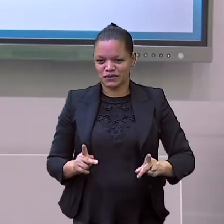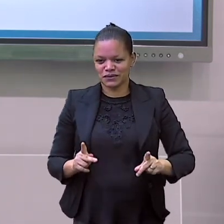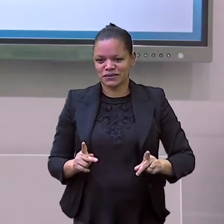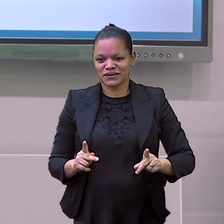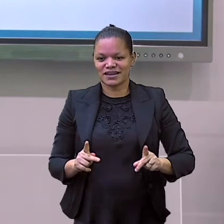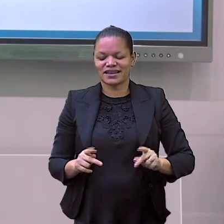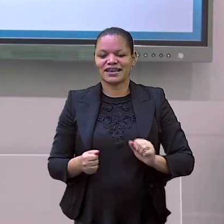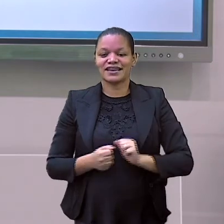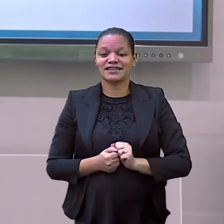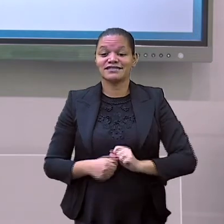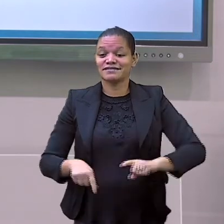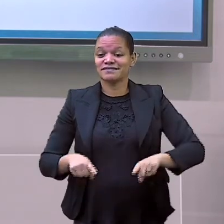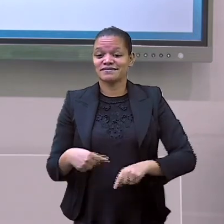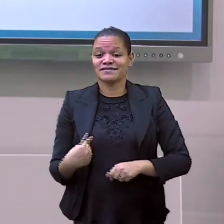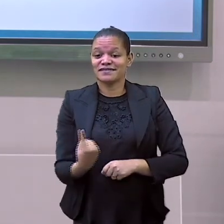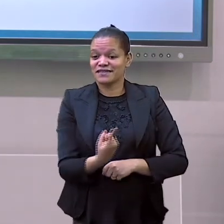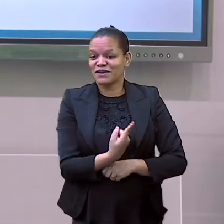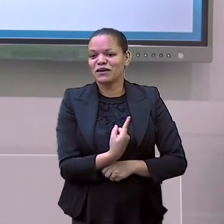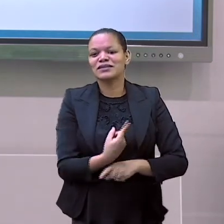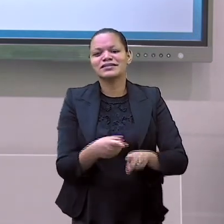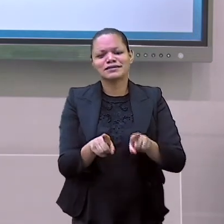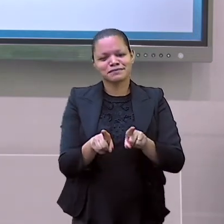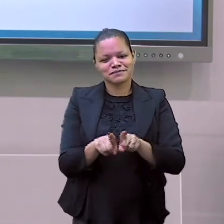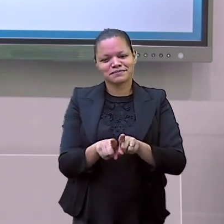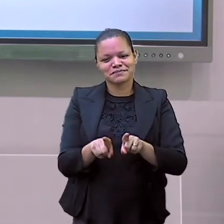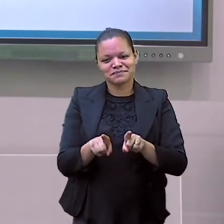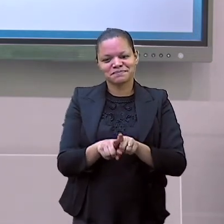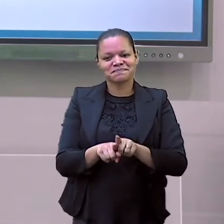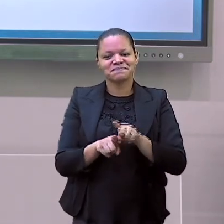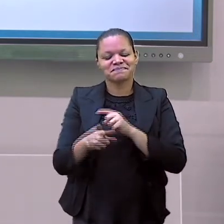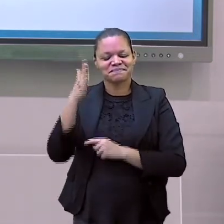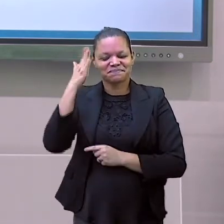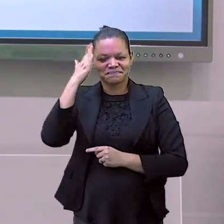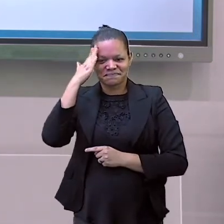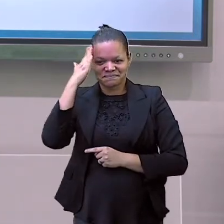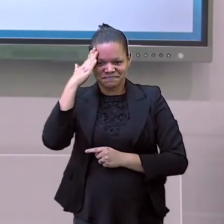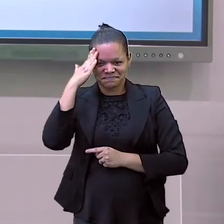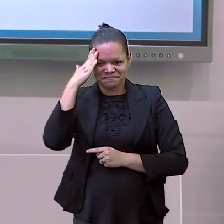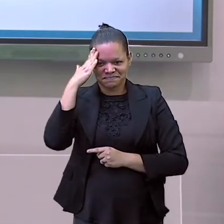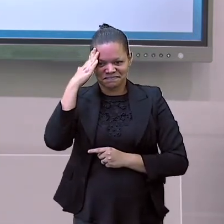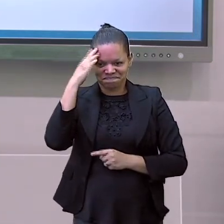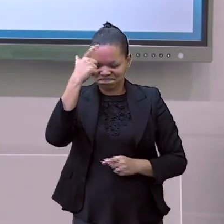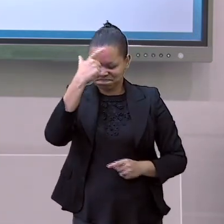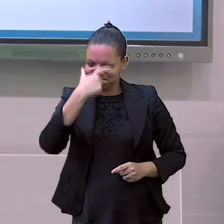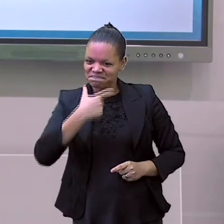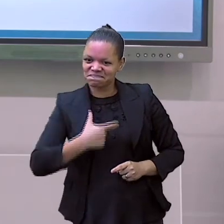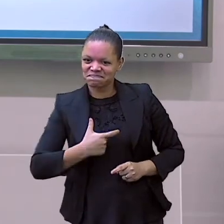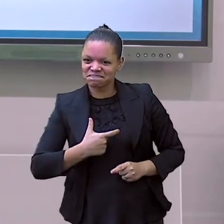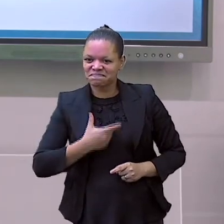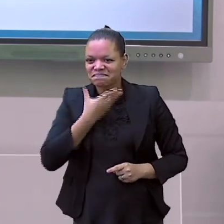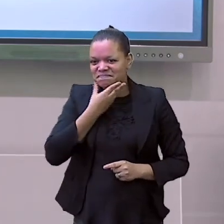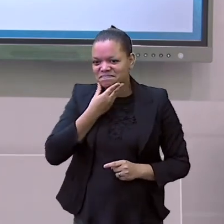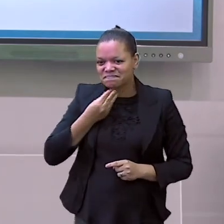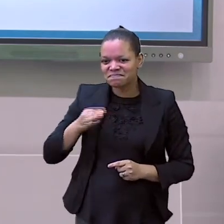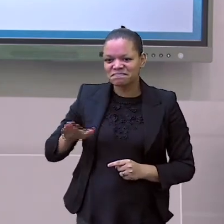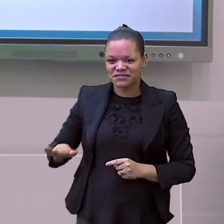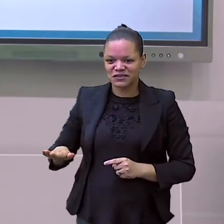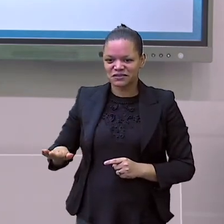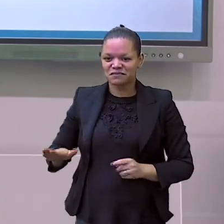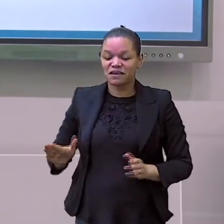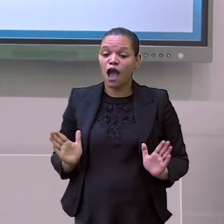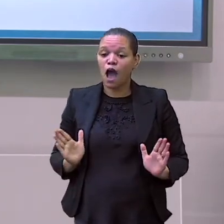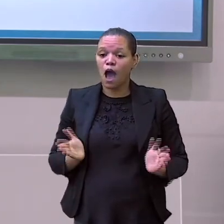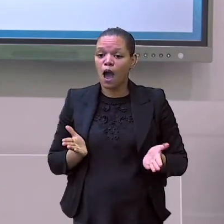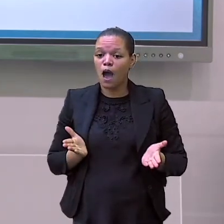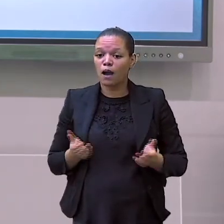eu me identifiquei também. Vamos ver agora a compreensão. Vamos lá? Eu estou começando na